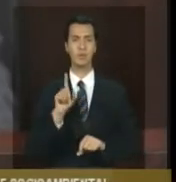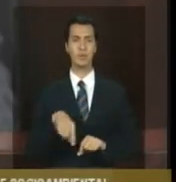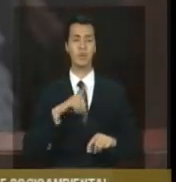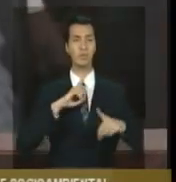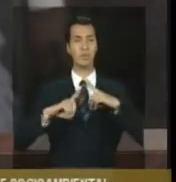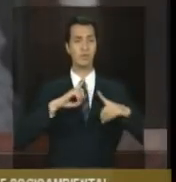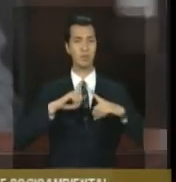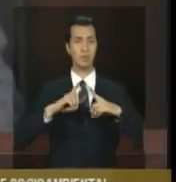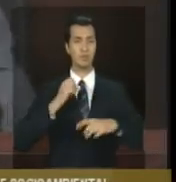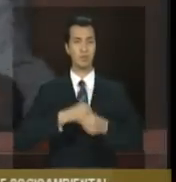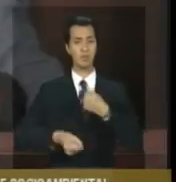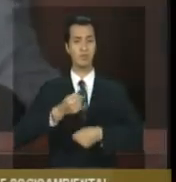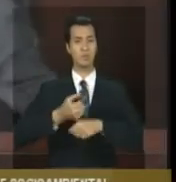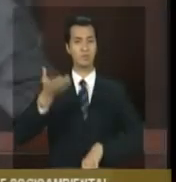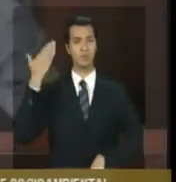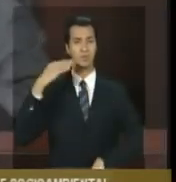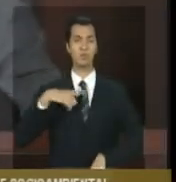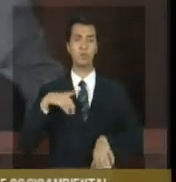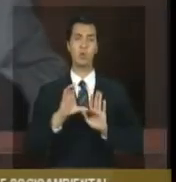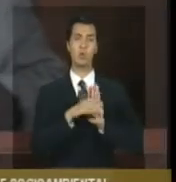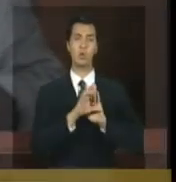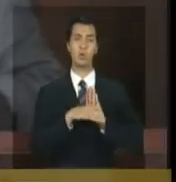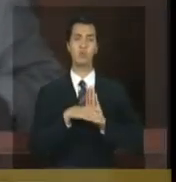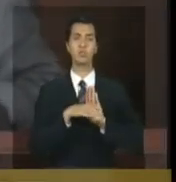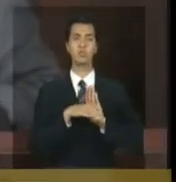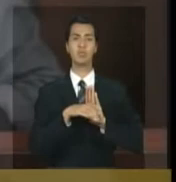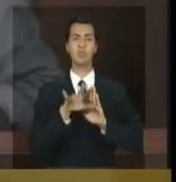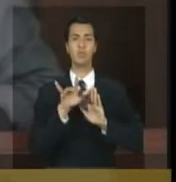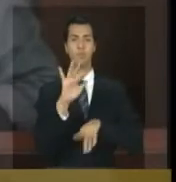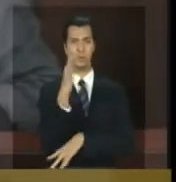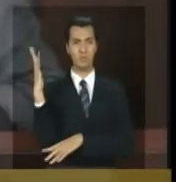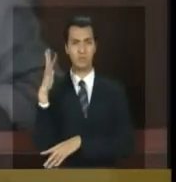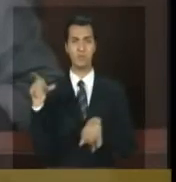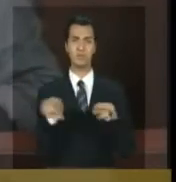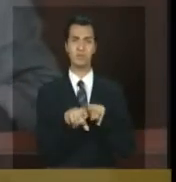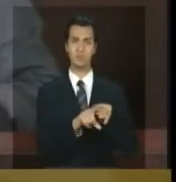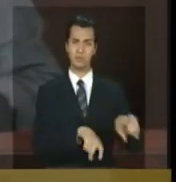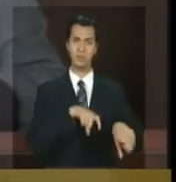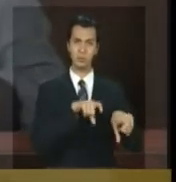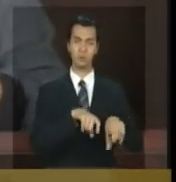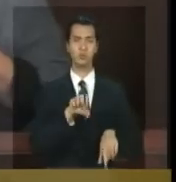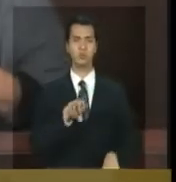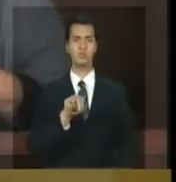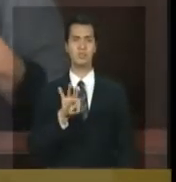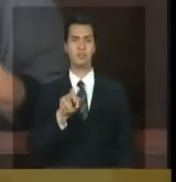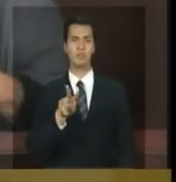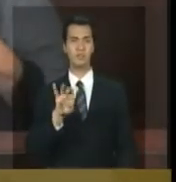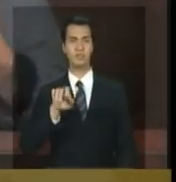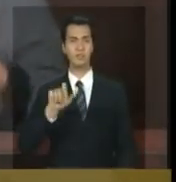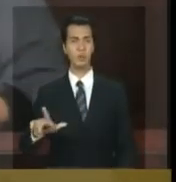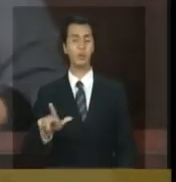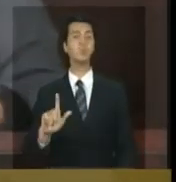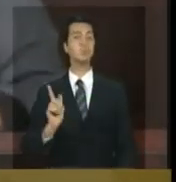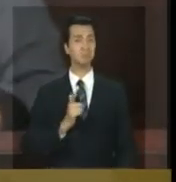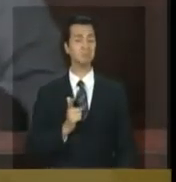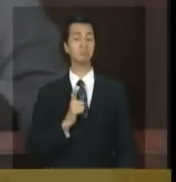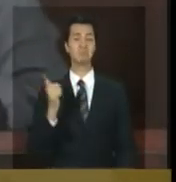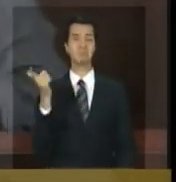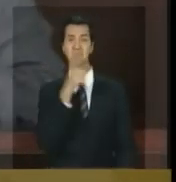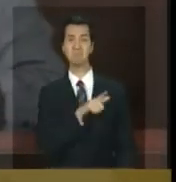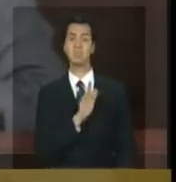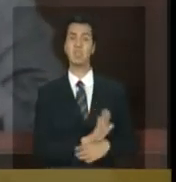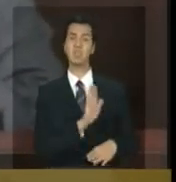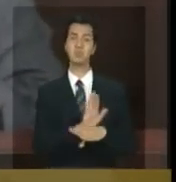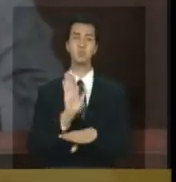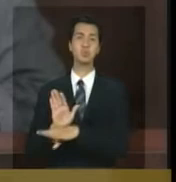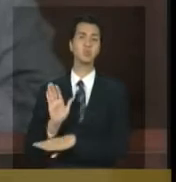debate que nós tivemos aqui ano passado sobre o Código Florestal e a agricultura sustentável e o que isso deu de contribuições